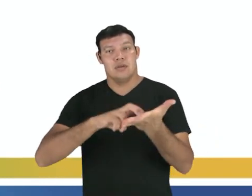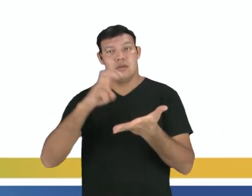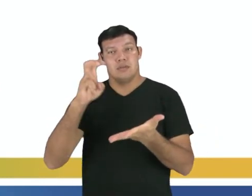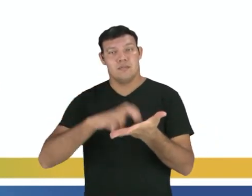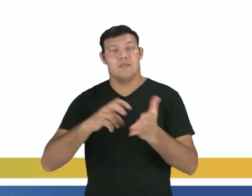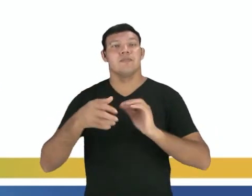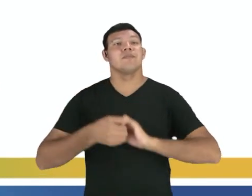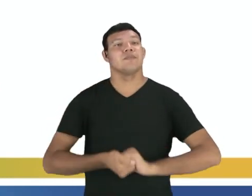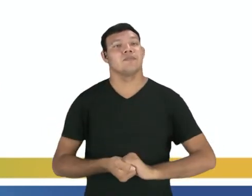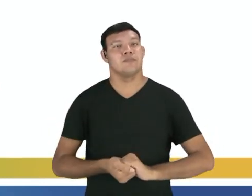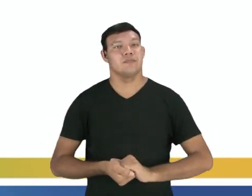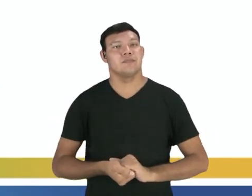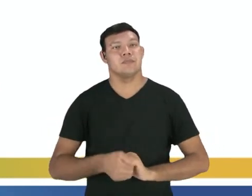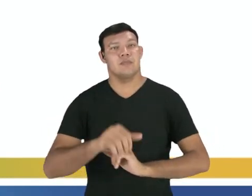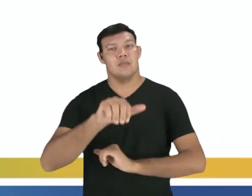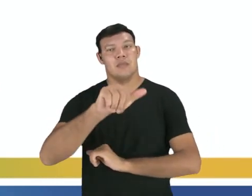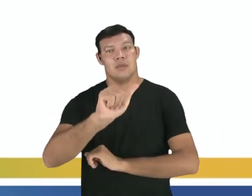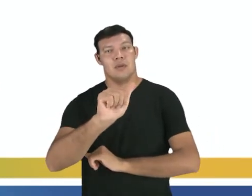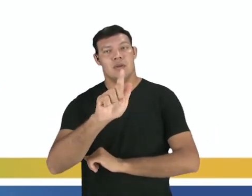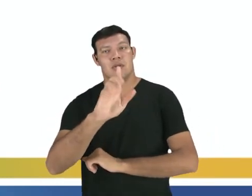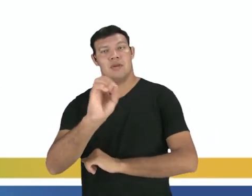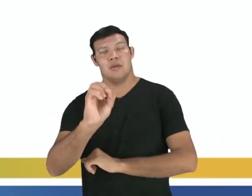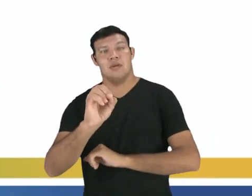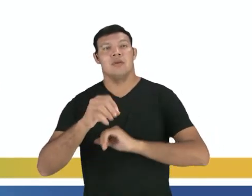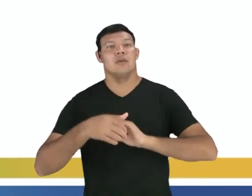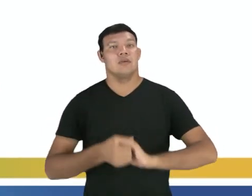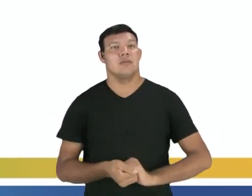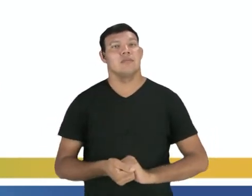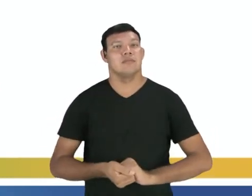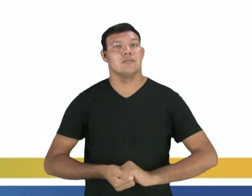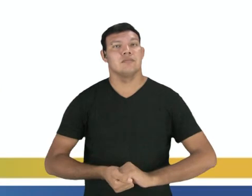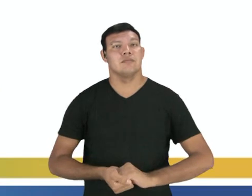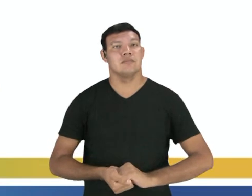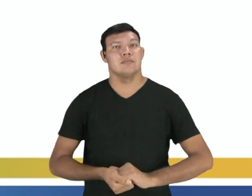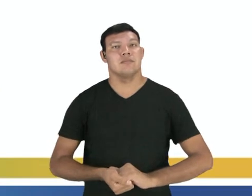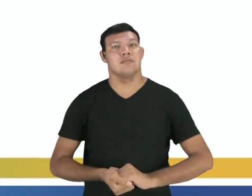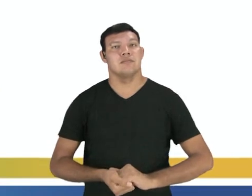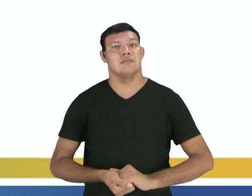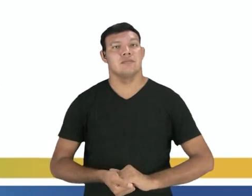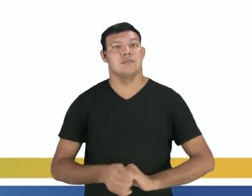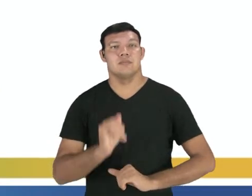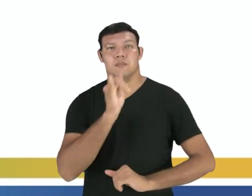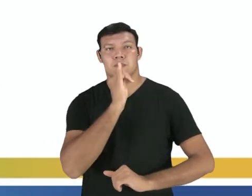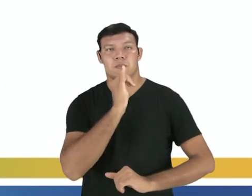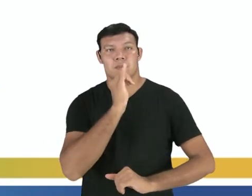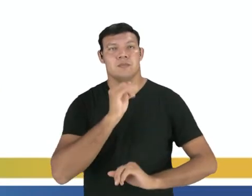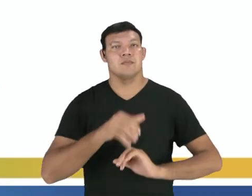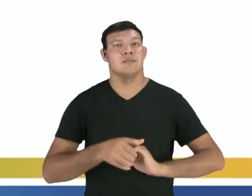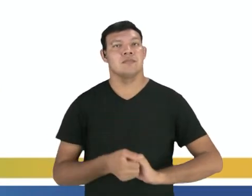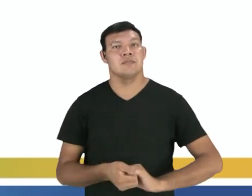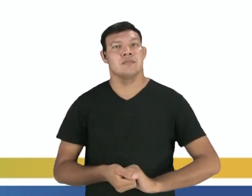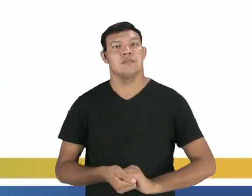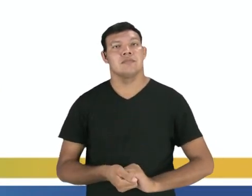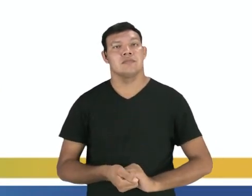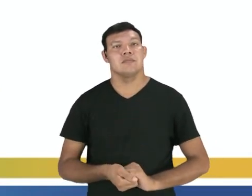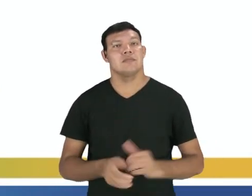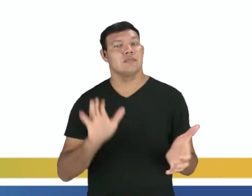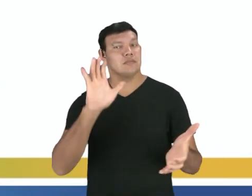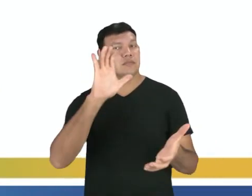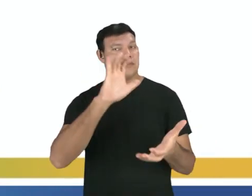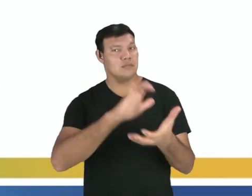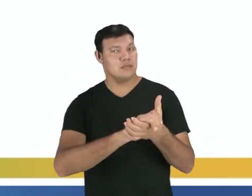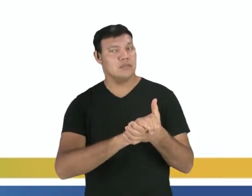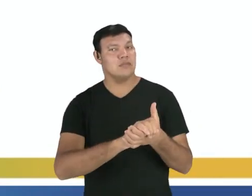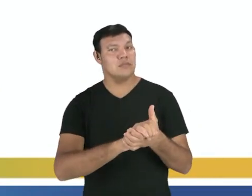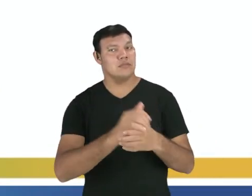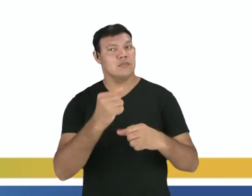agora para indicar a quanto tempo outro evento ocorreu no passado por exemplo aqui ó married to your